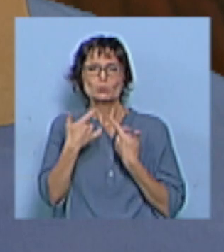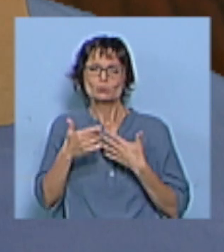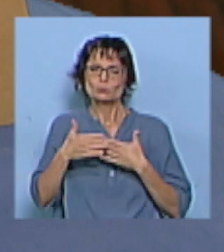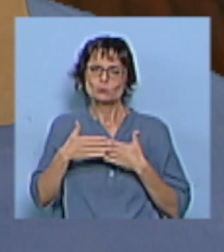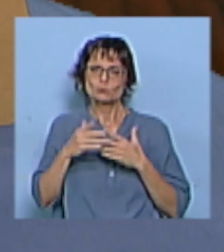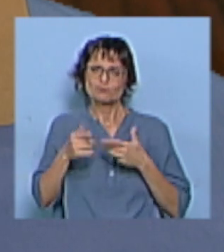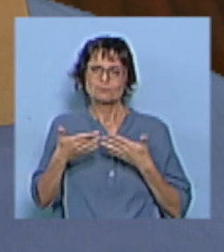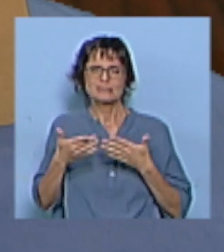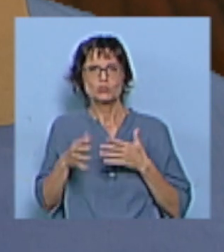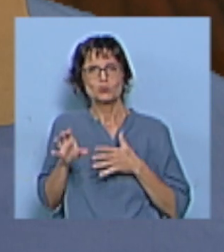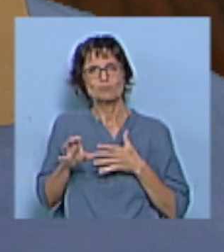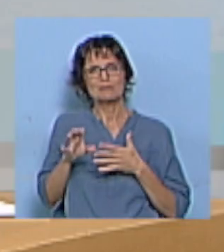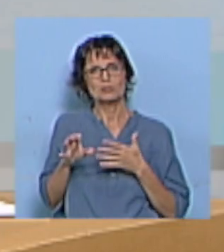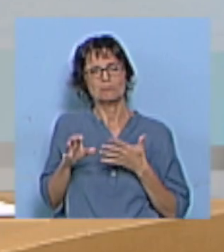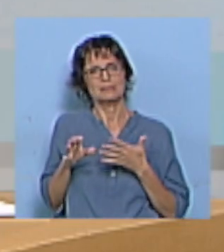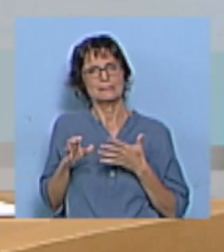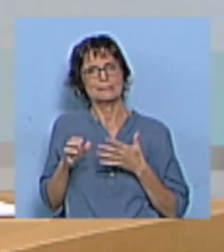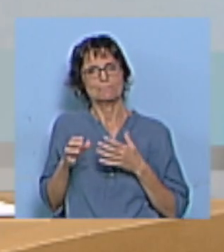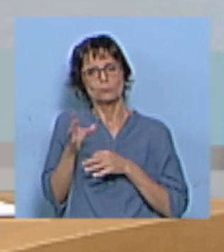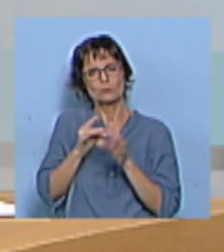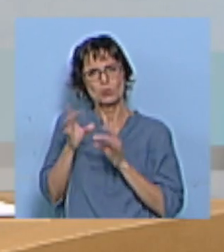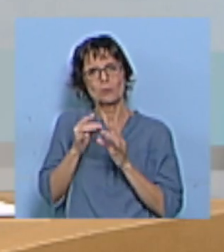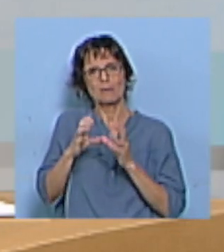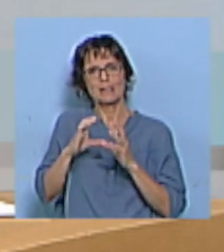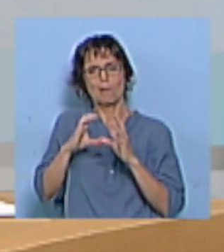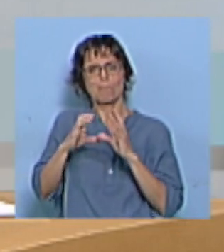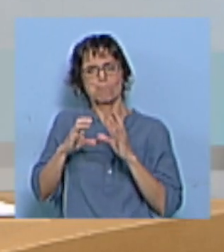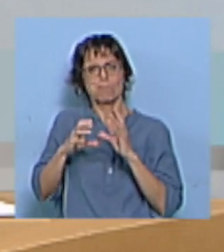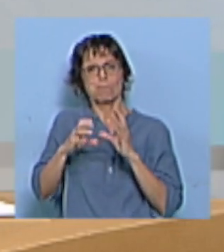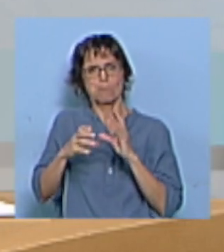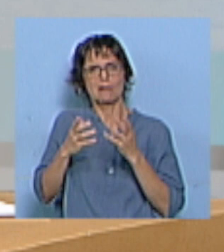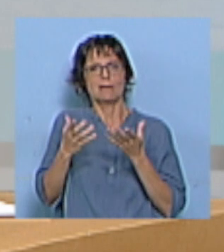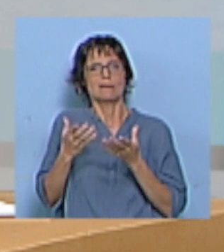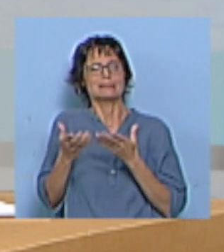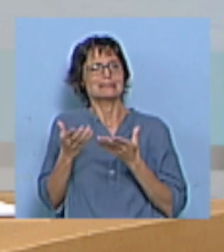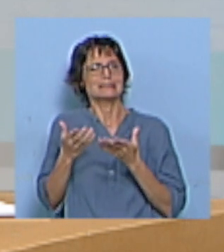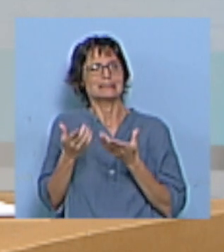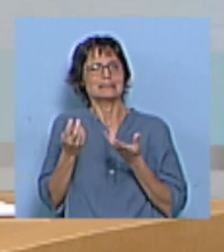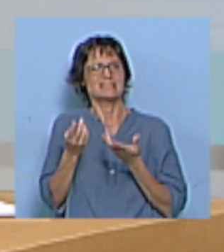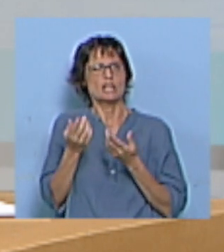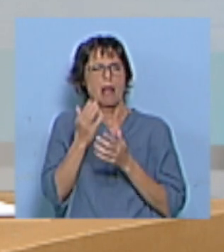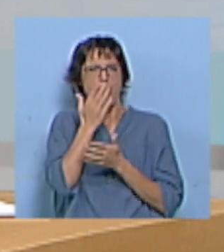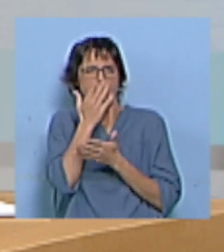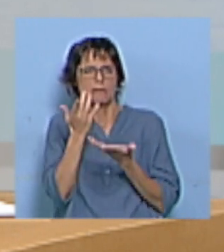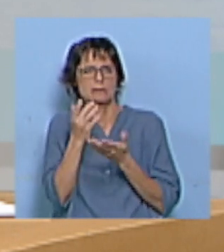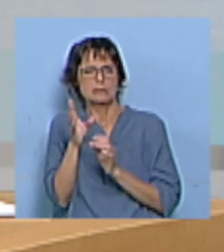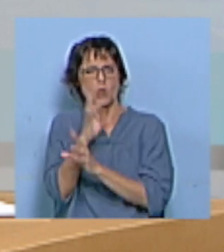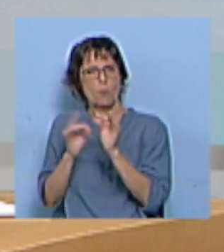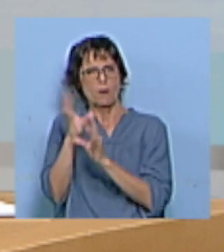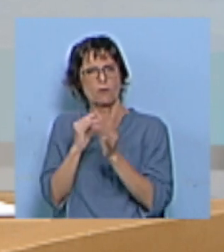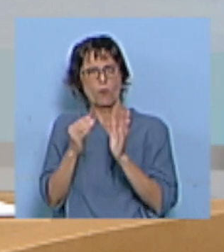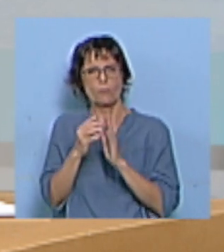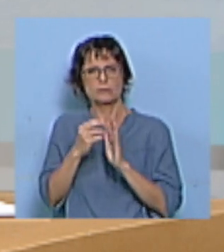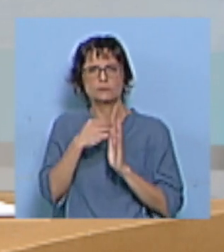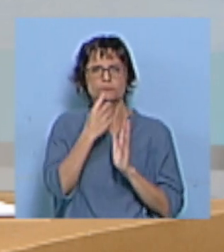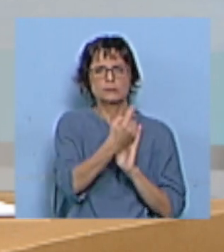os membros, uma Europa que não conseguia falar a uma só voz, que estava a falar quase, não era bem a 27 vozes,